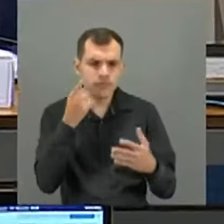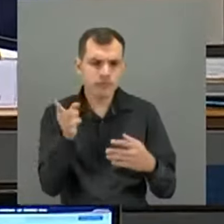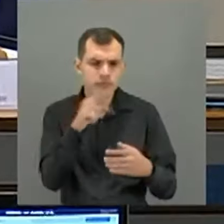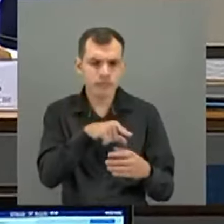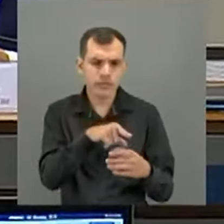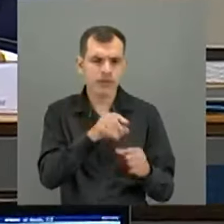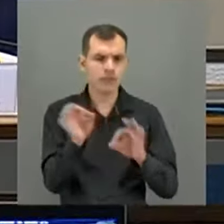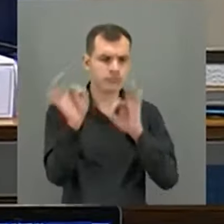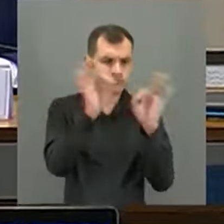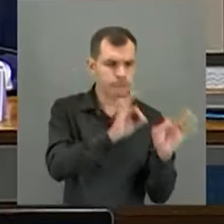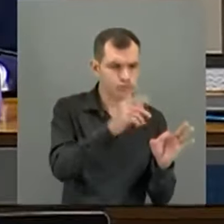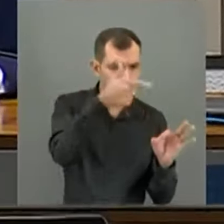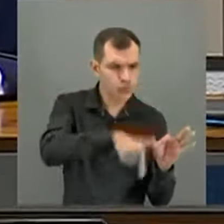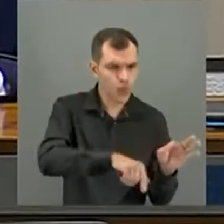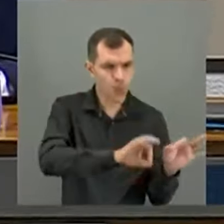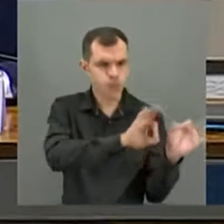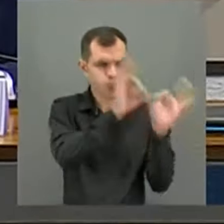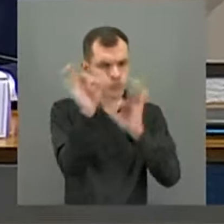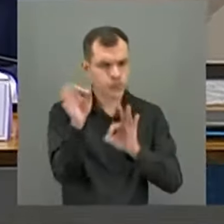arrependeu